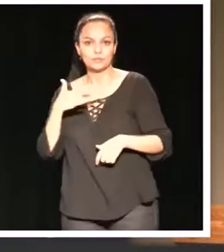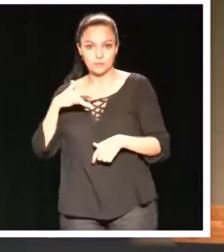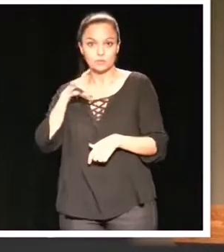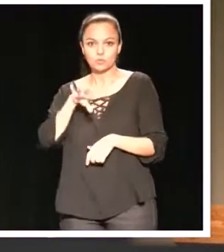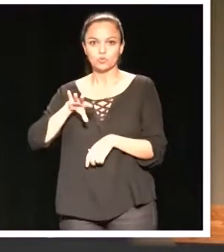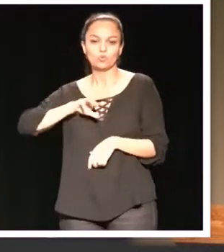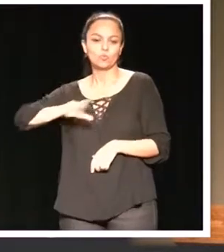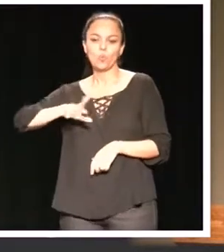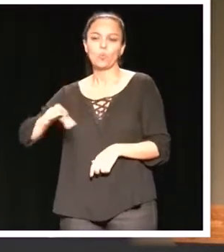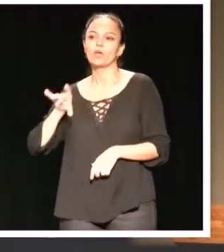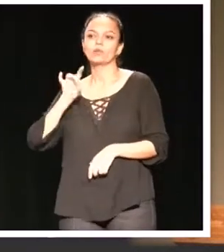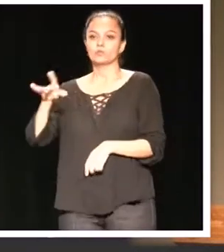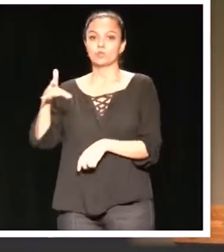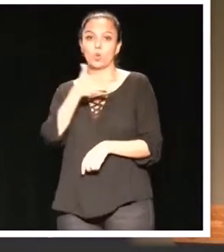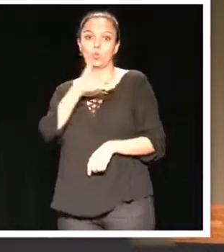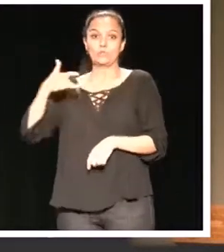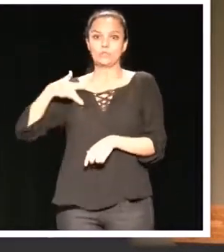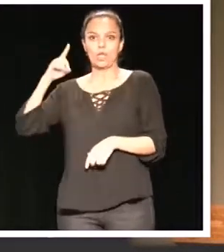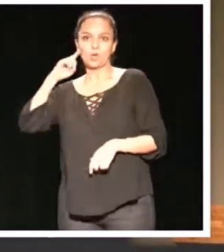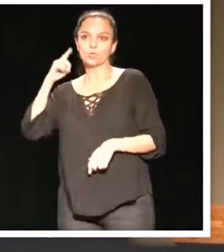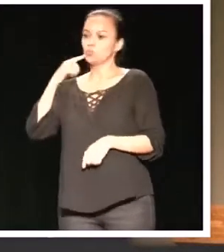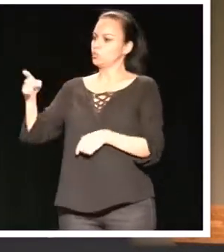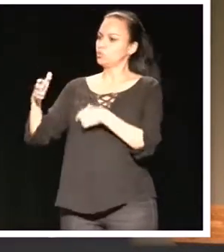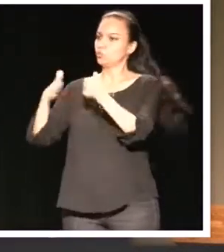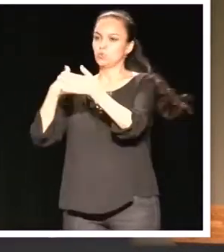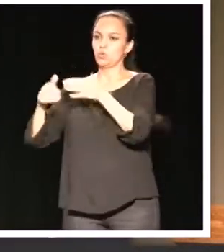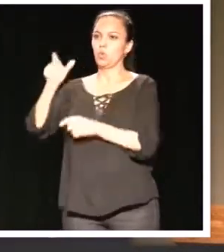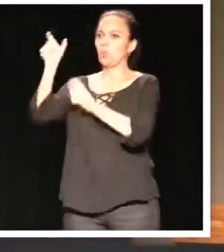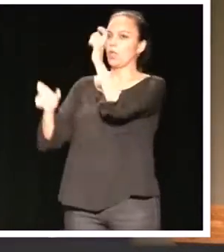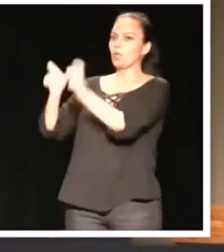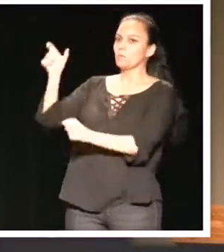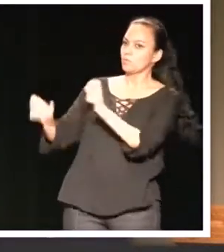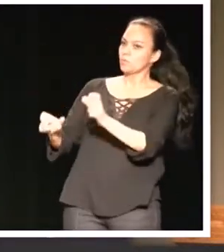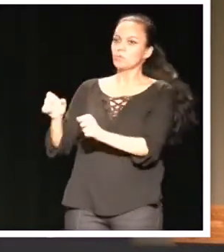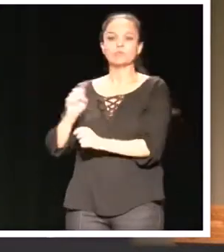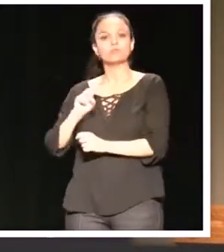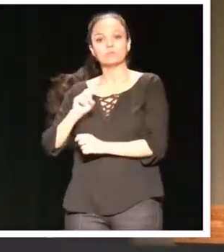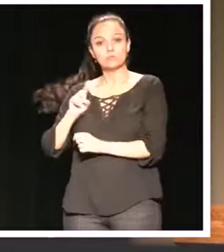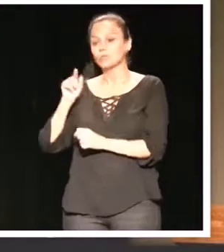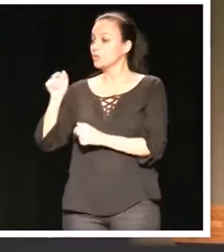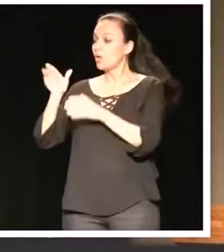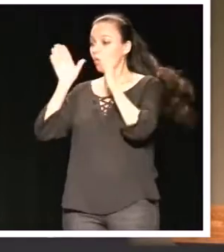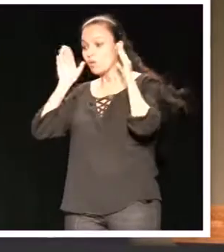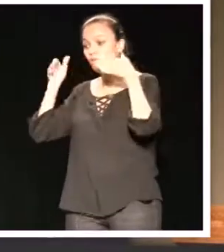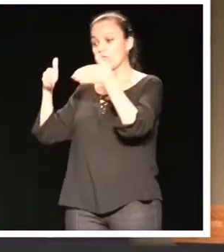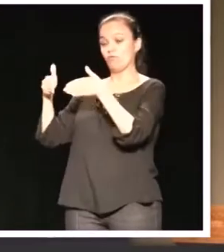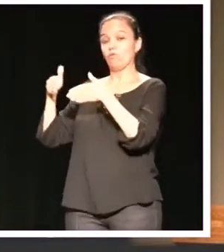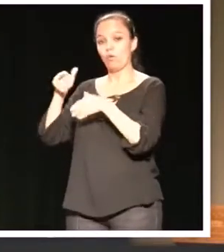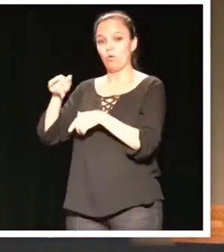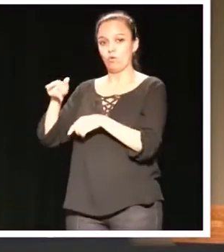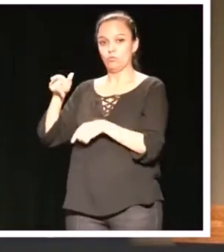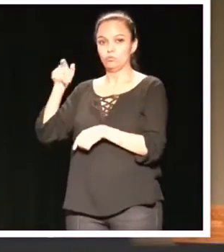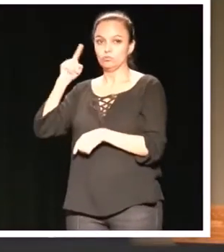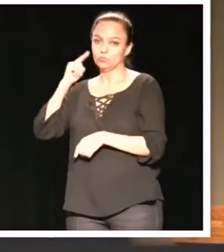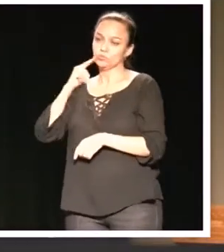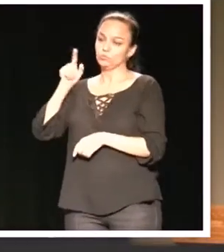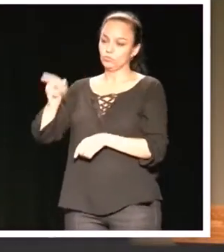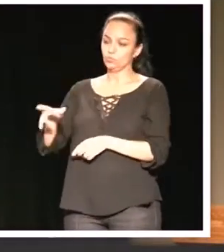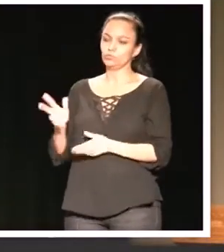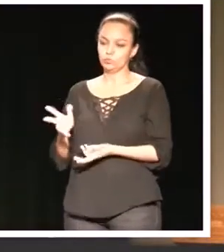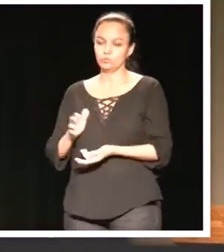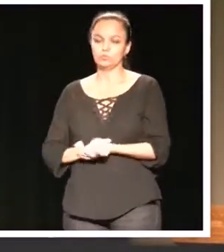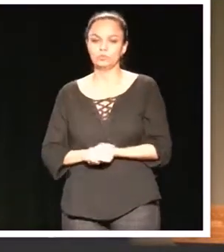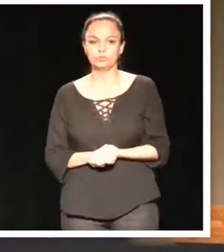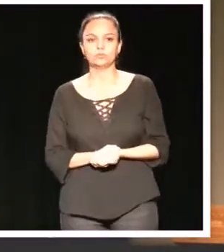saúde do surdo como seria a saúde de qualquer um. São aquelas questões de saúde que têm a ver com a surdez, obviamente, leis que